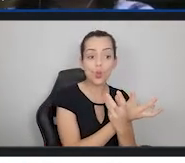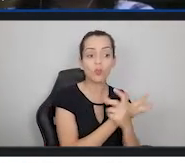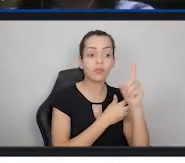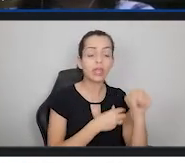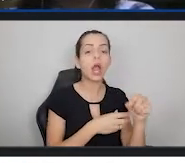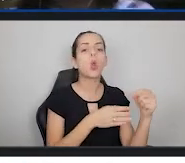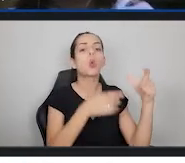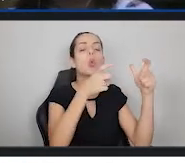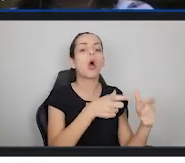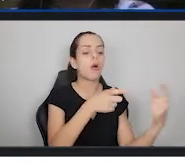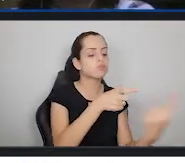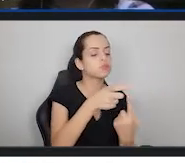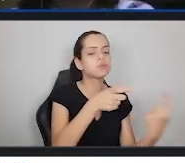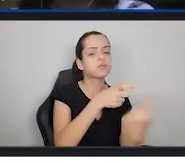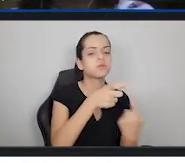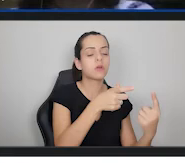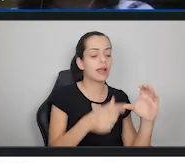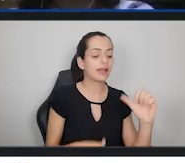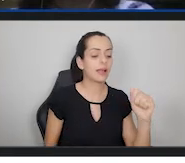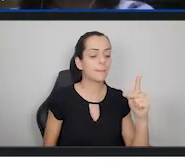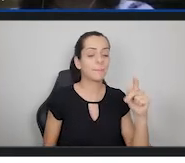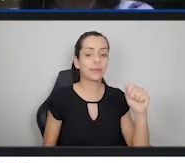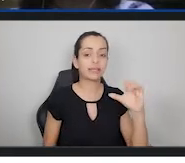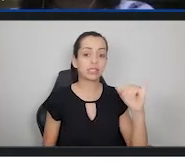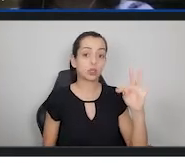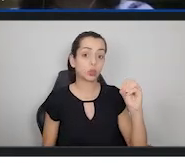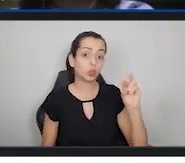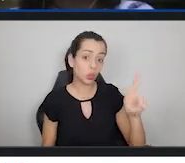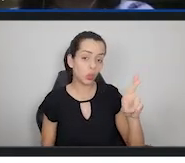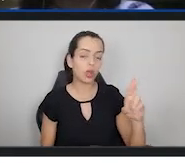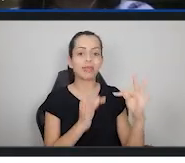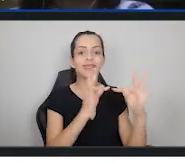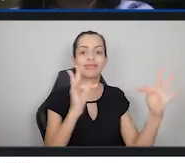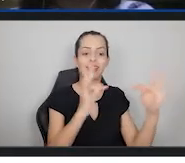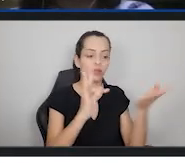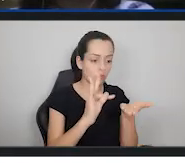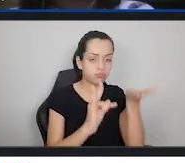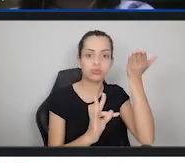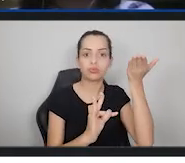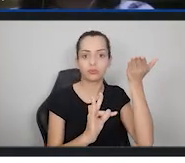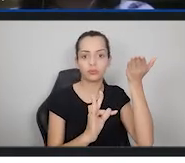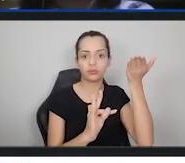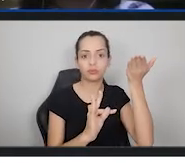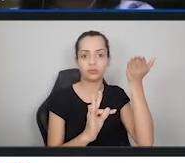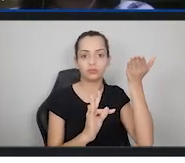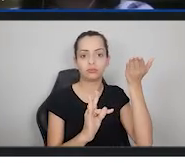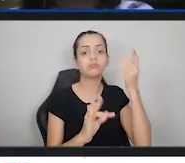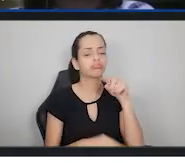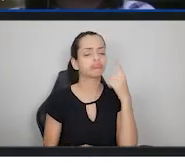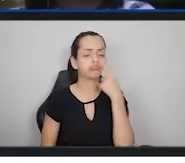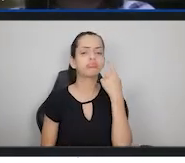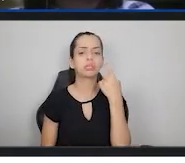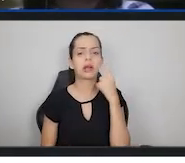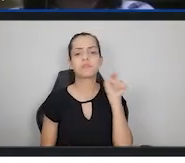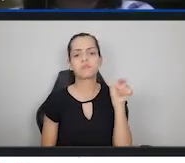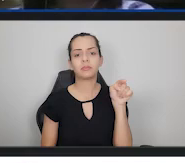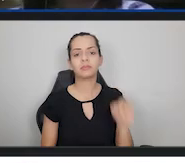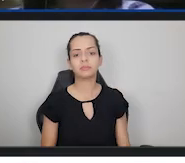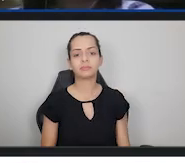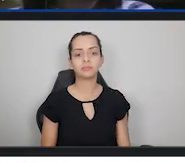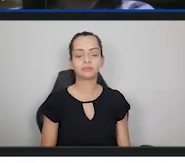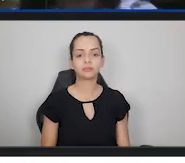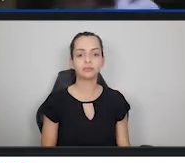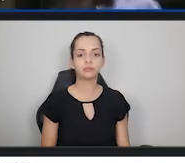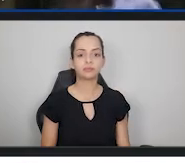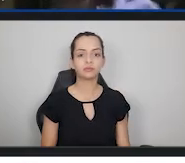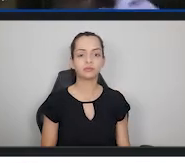linha a vazio, ela funcionava em função desse campo elétrico criado aqui, ela vazio, ela funcionava como um grande capacitor